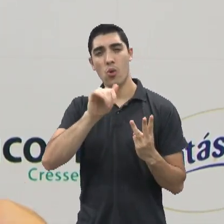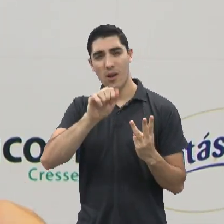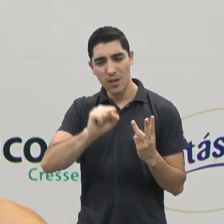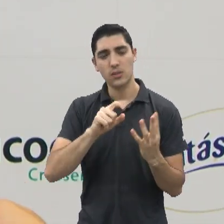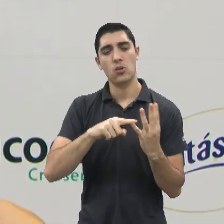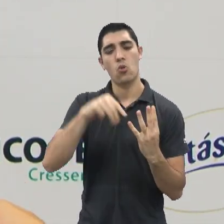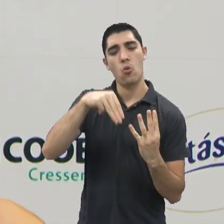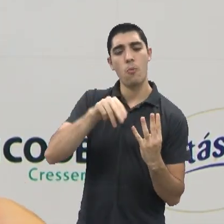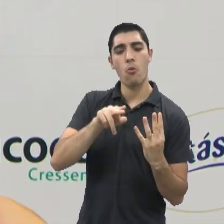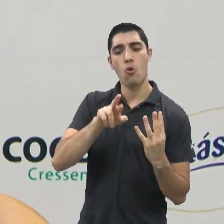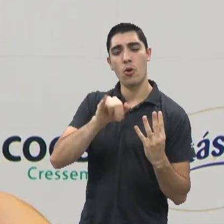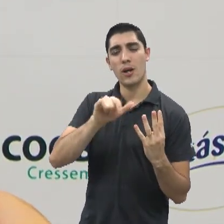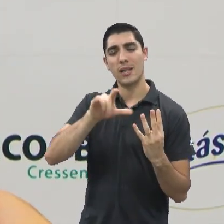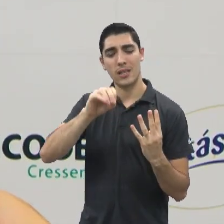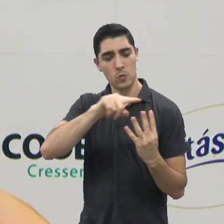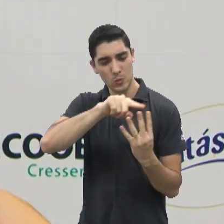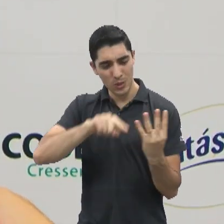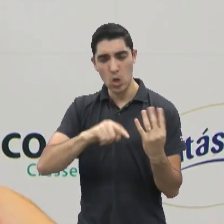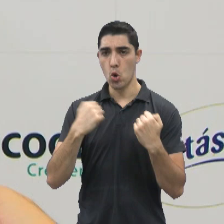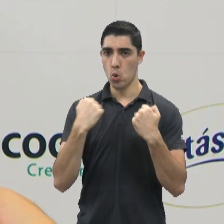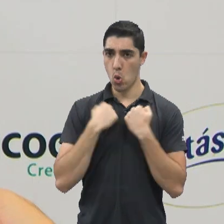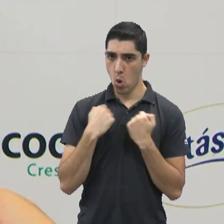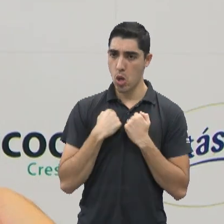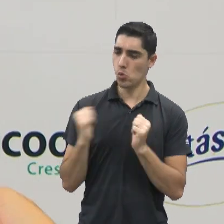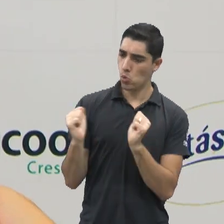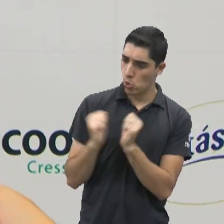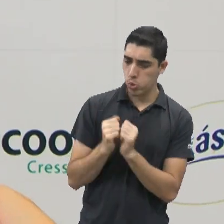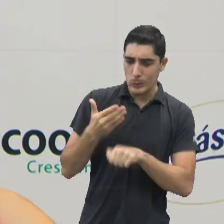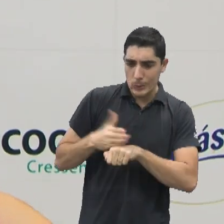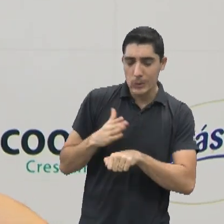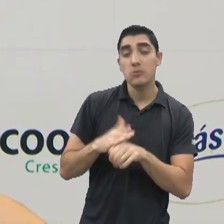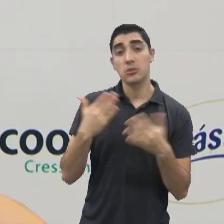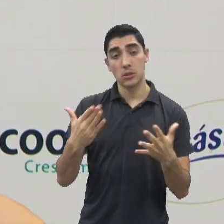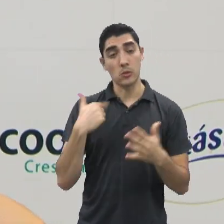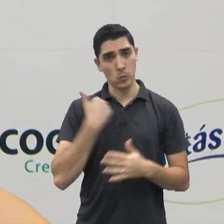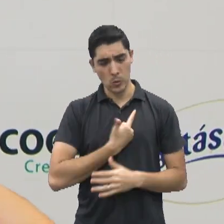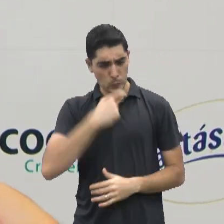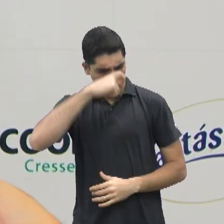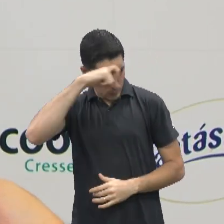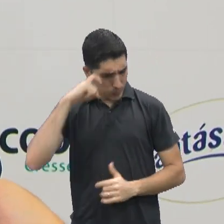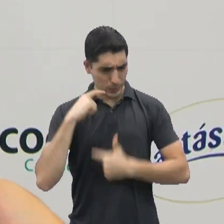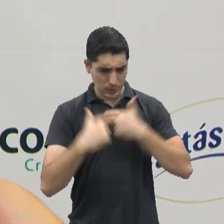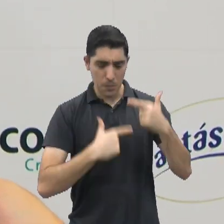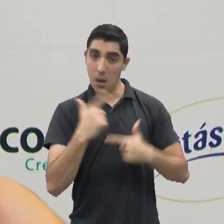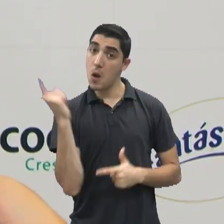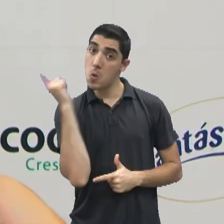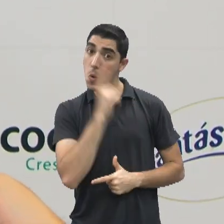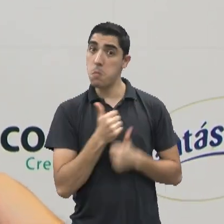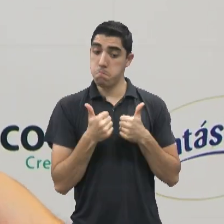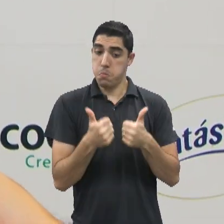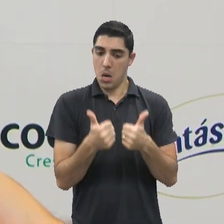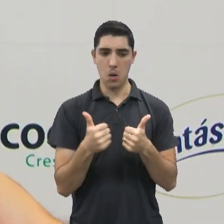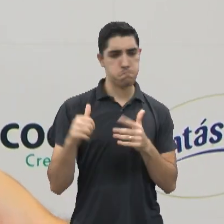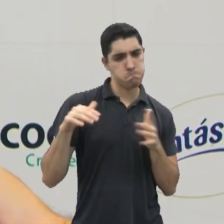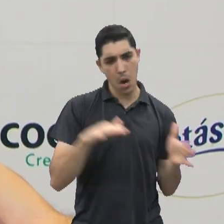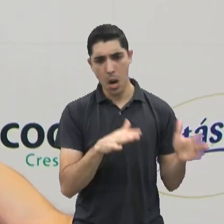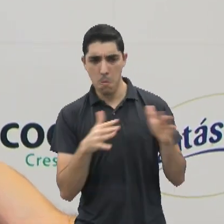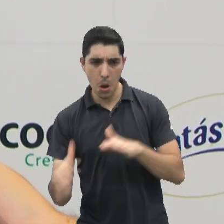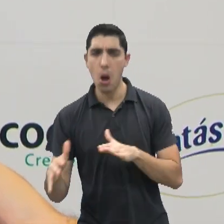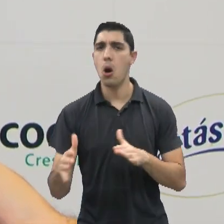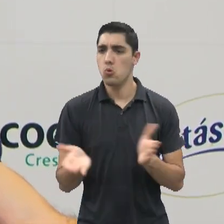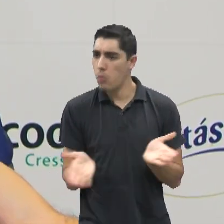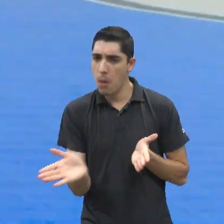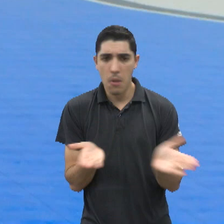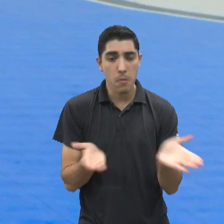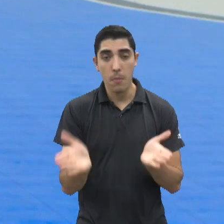é muito trabalho, sabe? Aí conseguimos colocar isso no jogo. Jogamos bem, colocamos nosso jogo em prática e graças a Deus